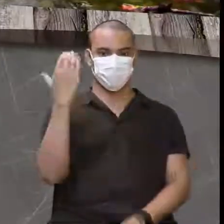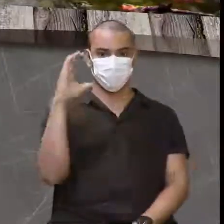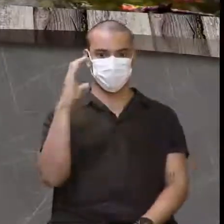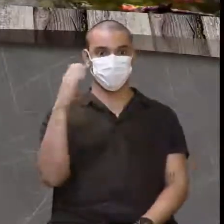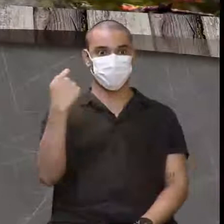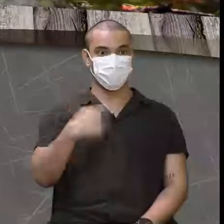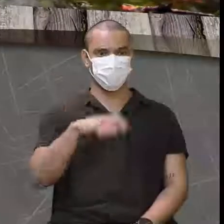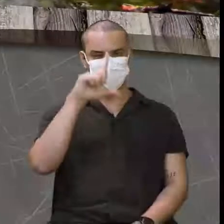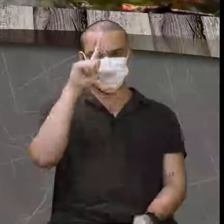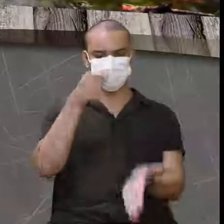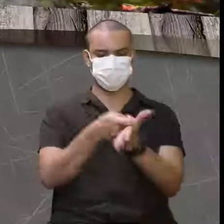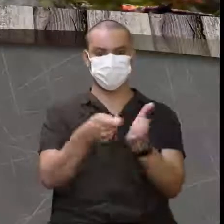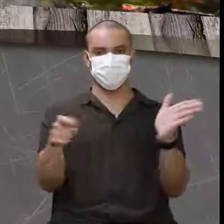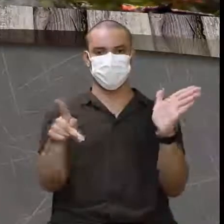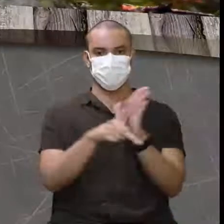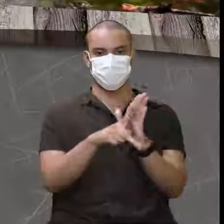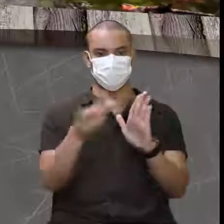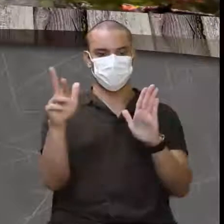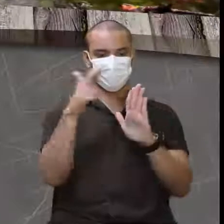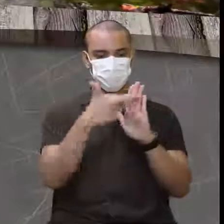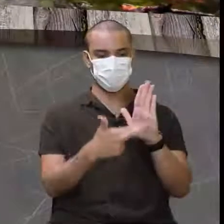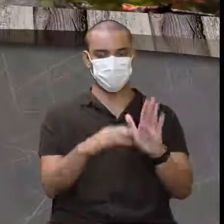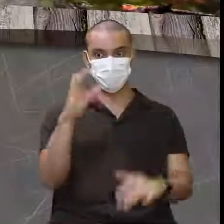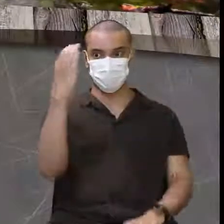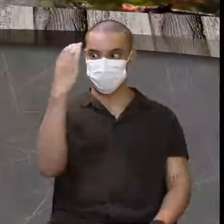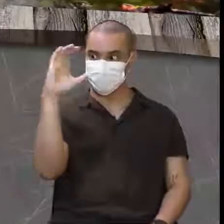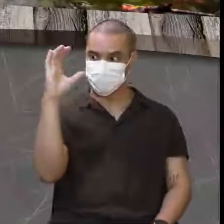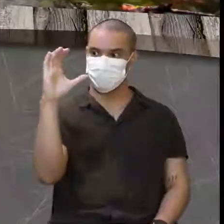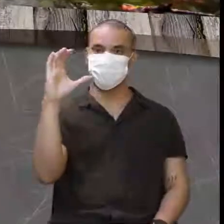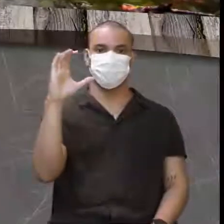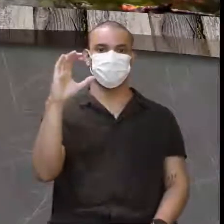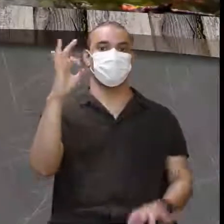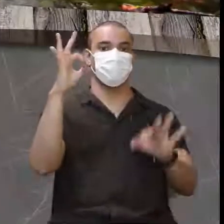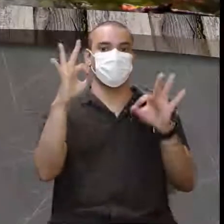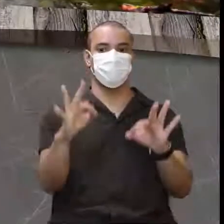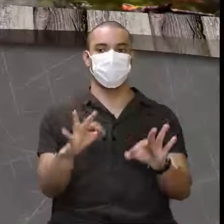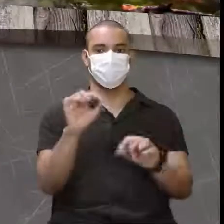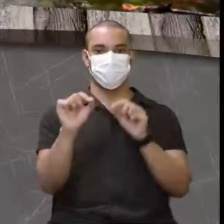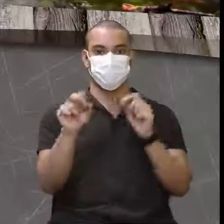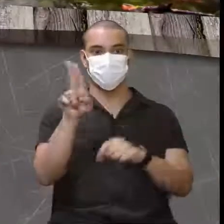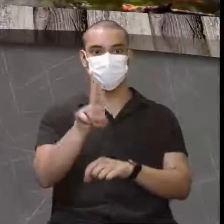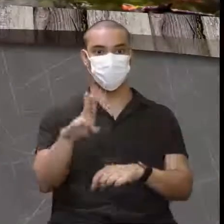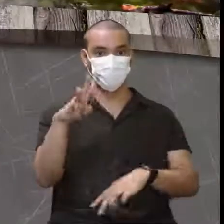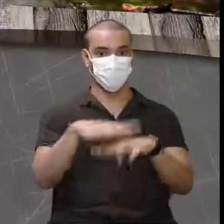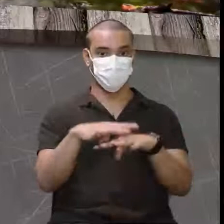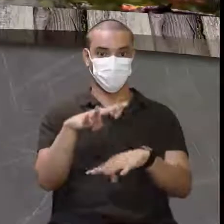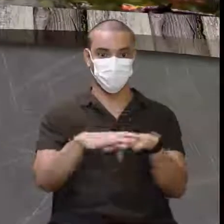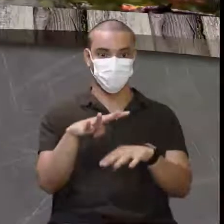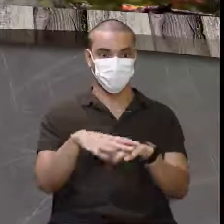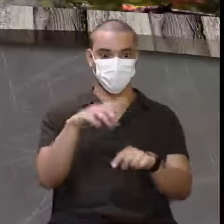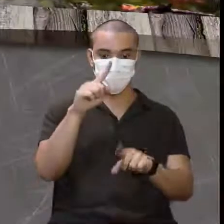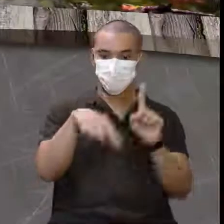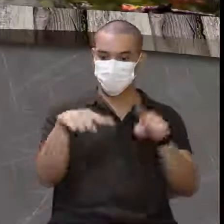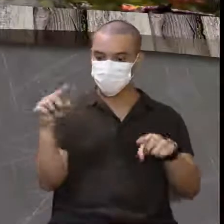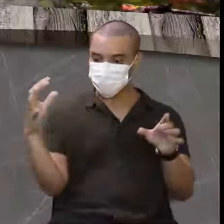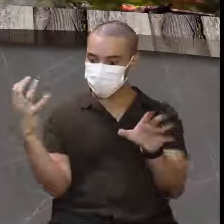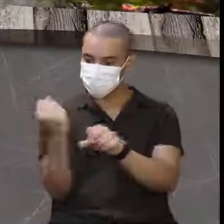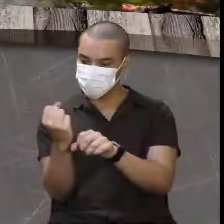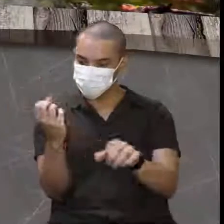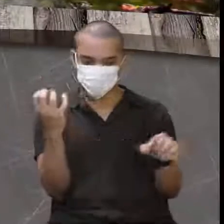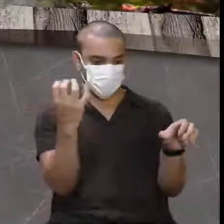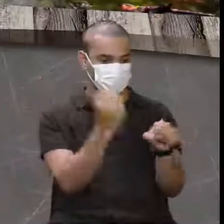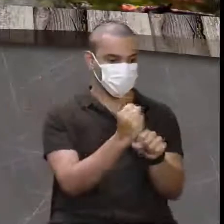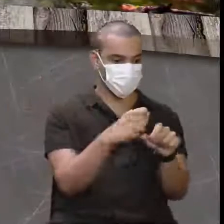ter esse rigor científico. O que deu muito certo foi ele ter usado a matemática, a probabilidade, os cálculos, a parte